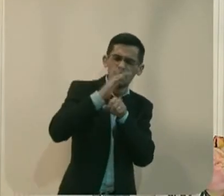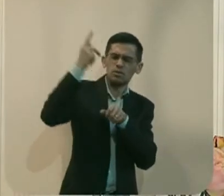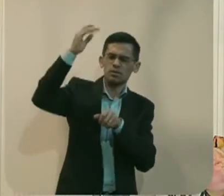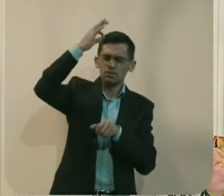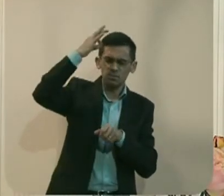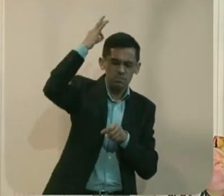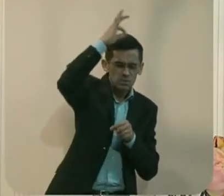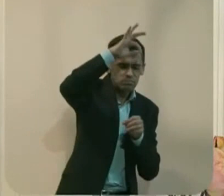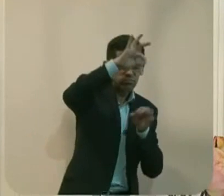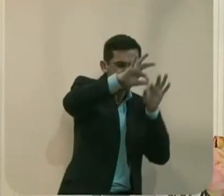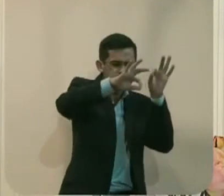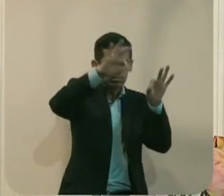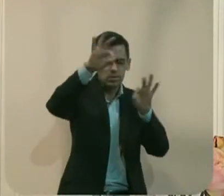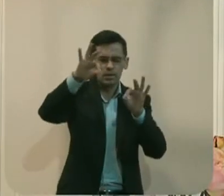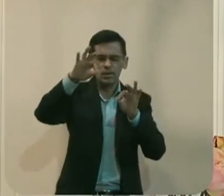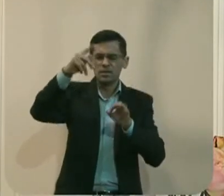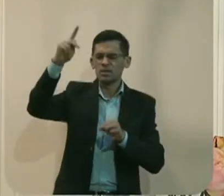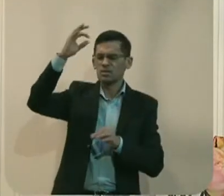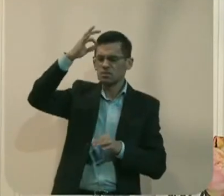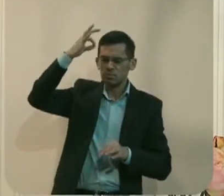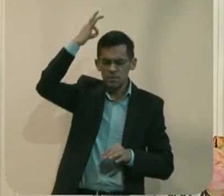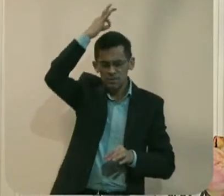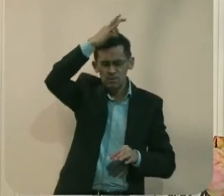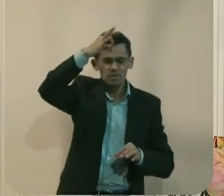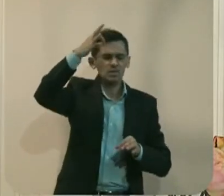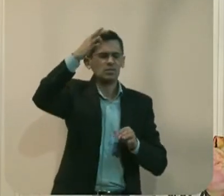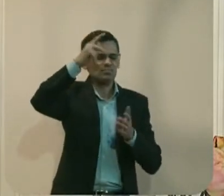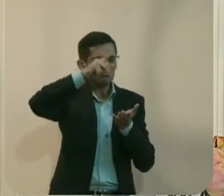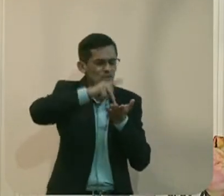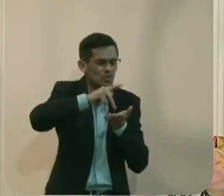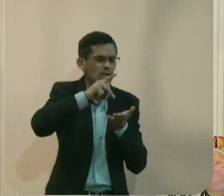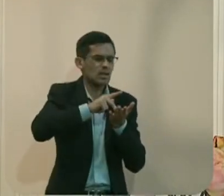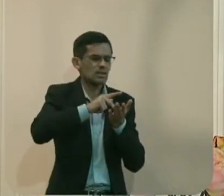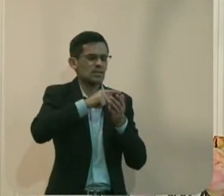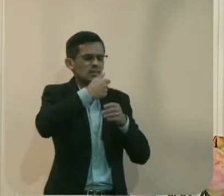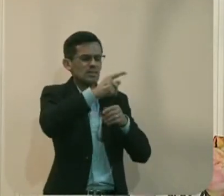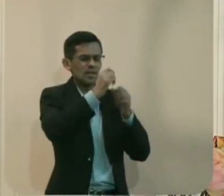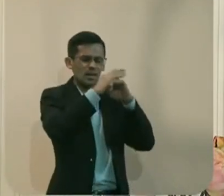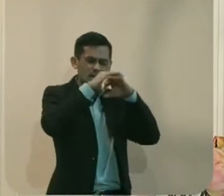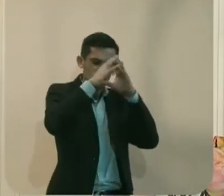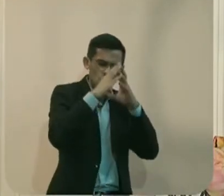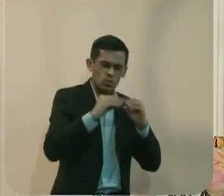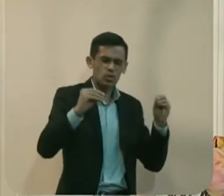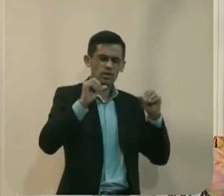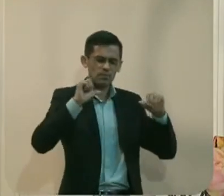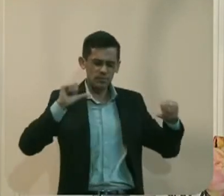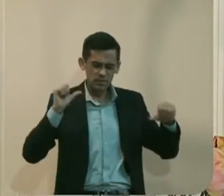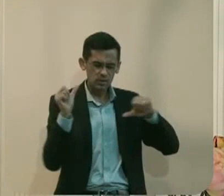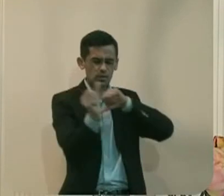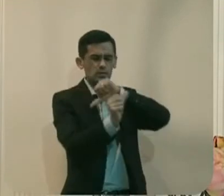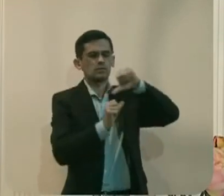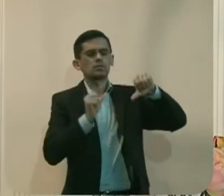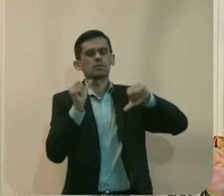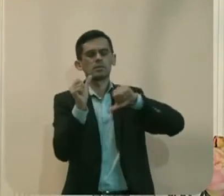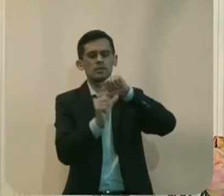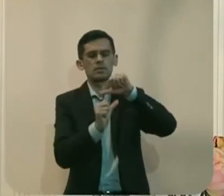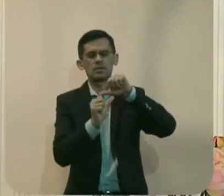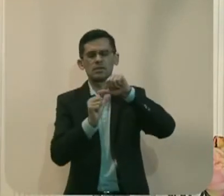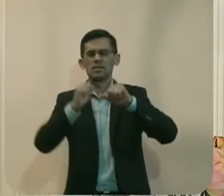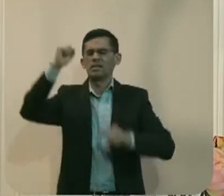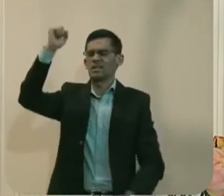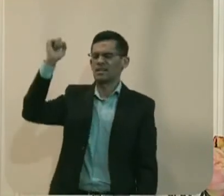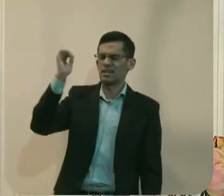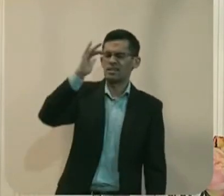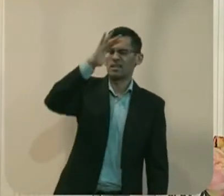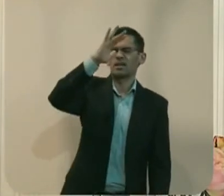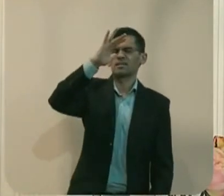Santo no lugar. Que o teu Espírito Santo seja, Senhor, cura, seja transformação, seja